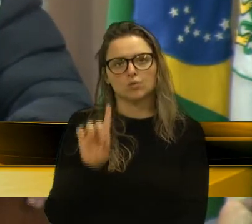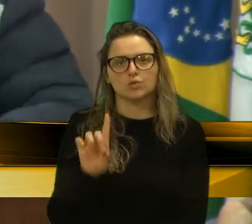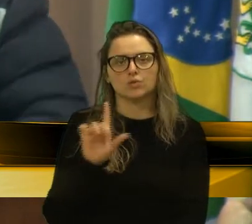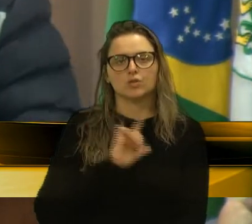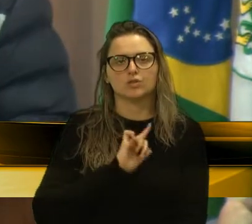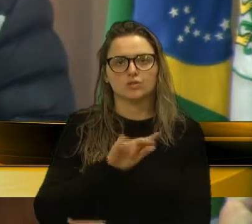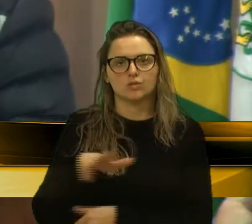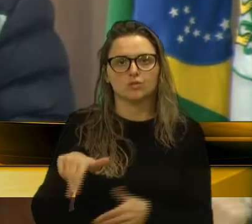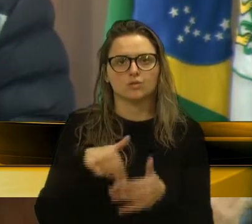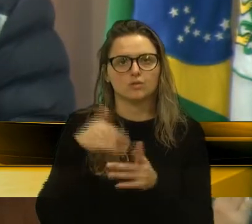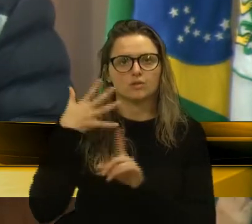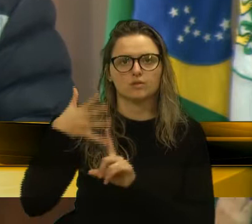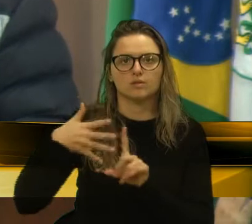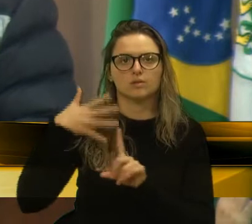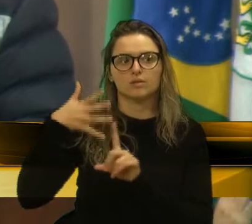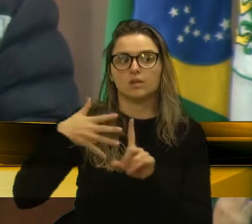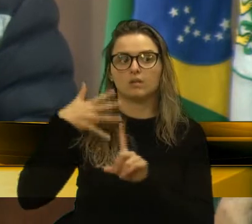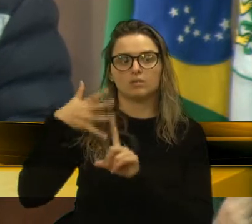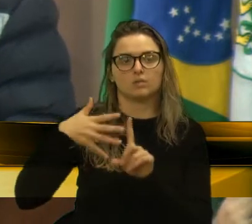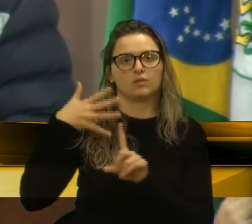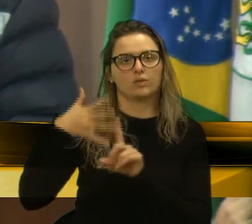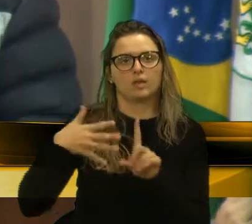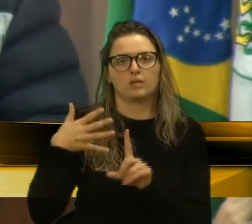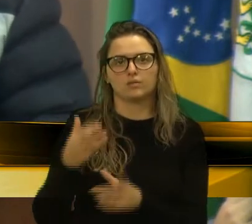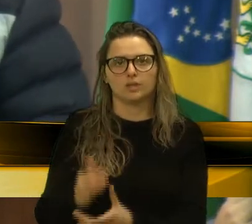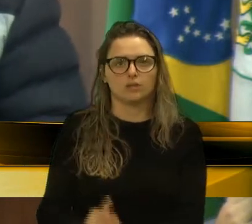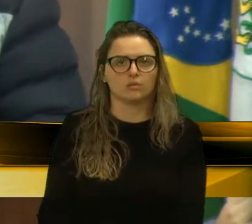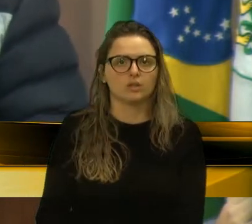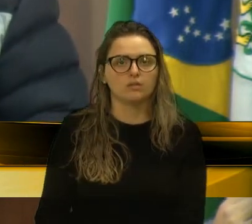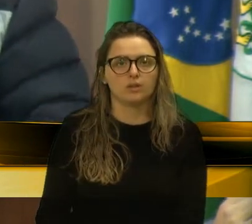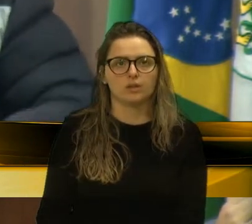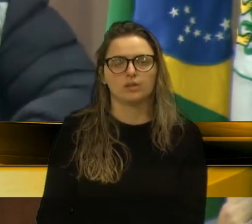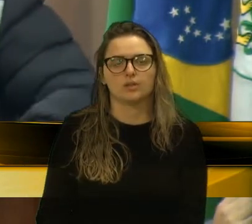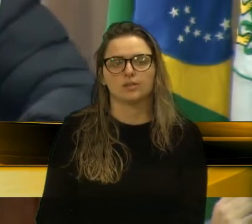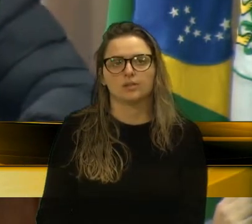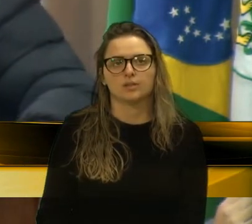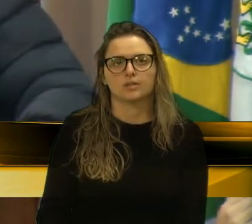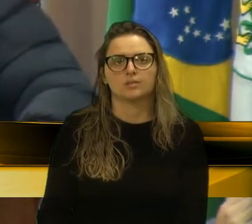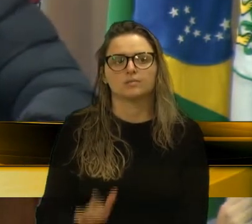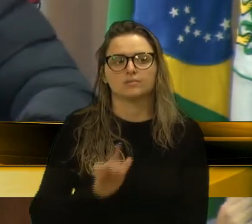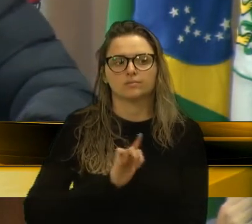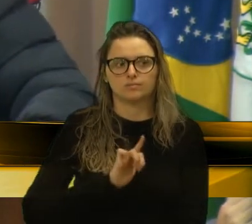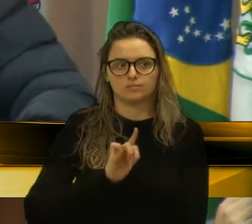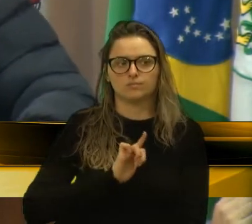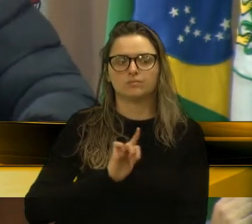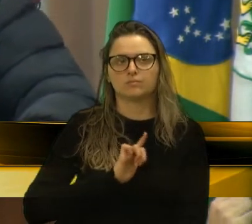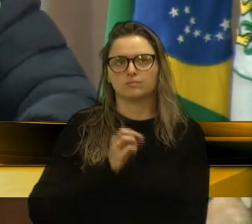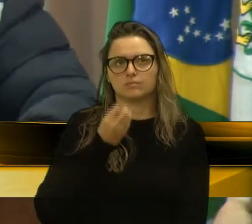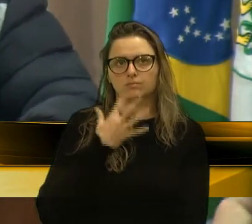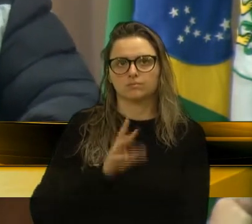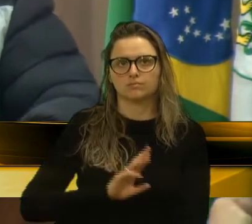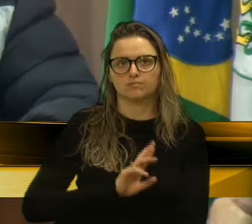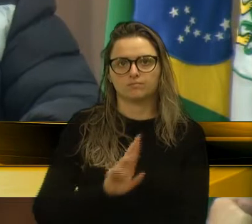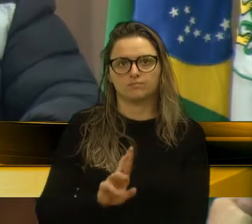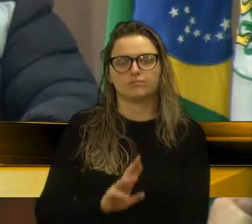fosse contemplada, e foi no dia de ontem. Quero dizer que estivemos muito bem